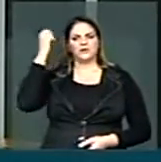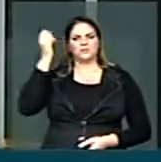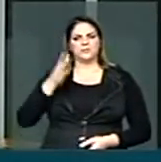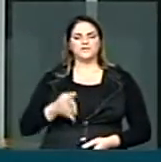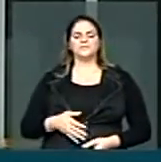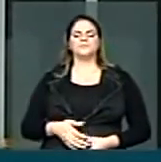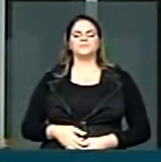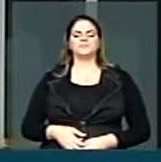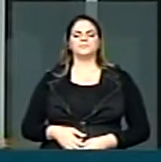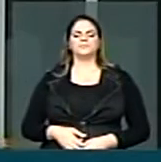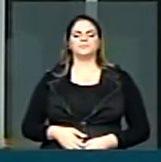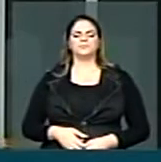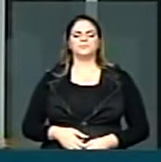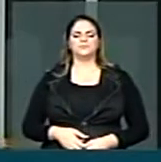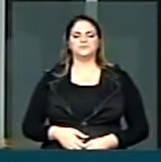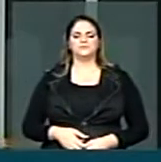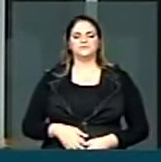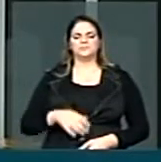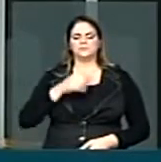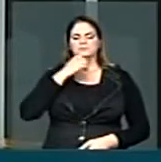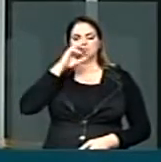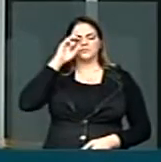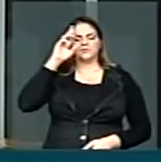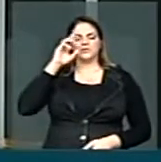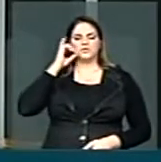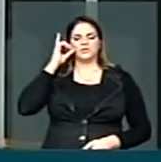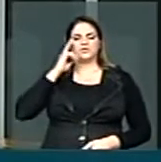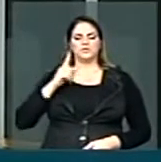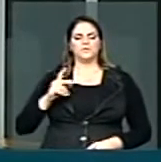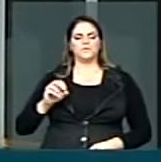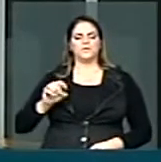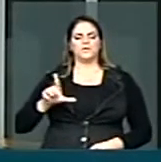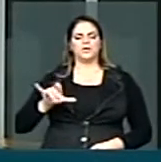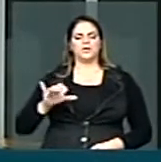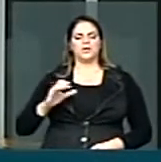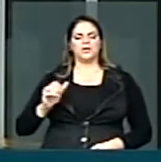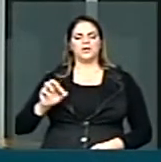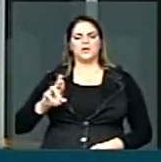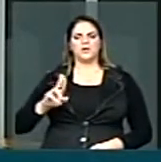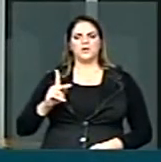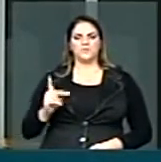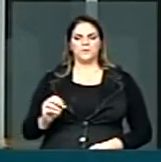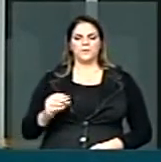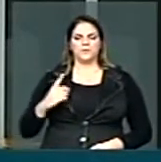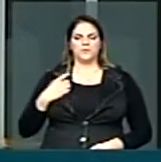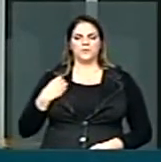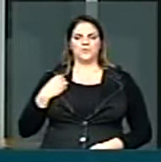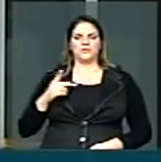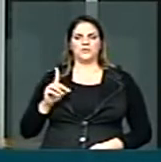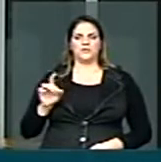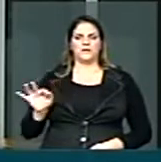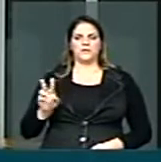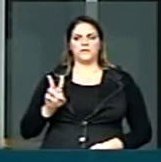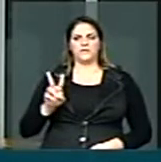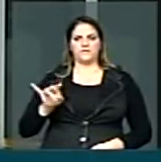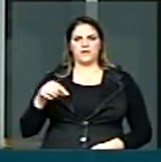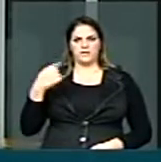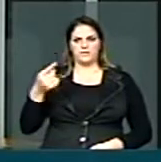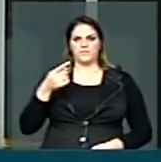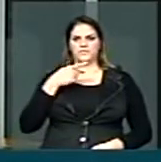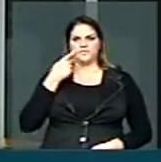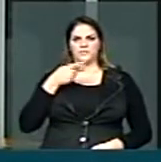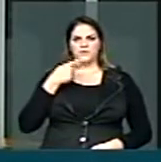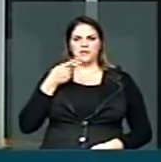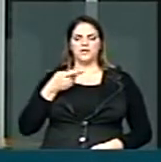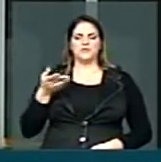país. Senhor deputado Policarpo, que representa Brasília e que certamente deverá falar nessa